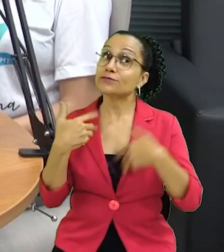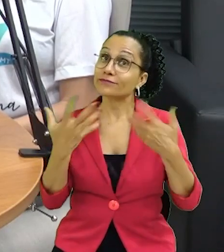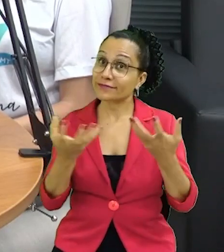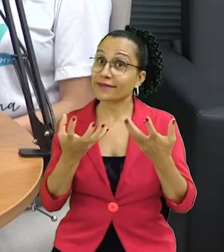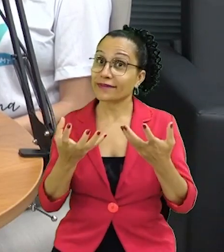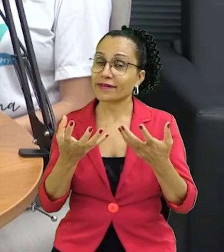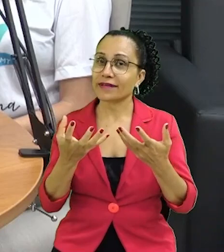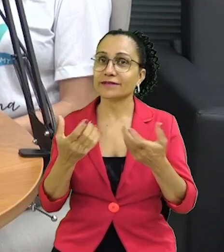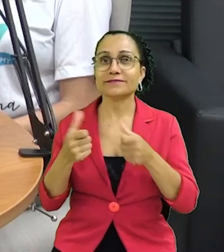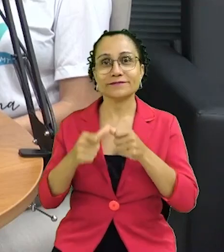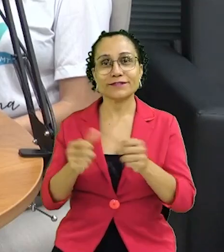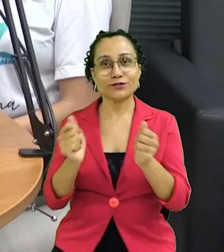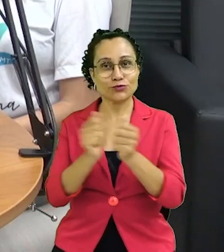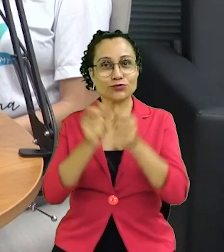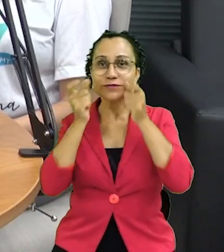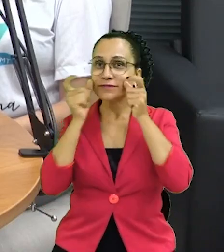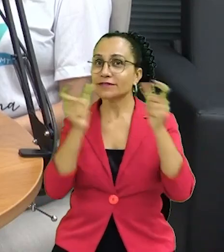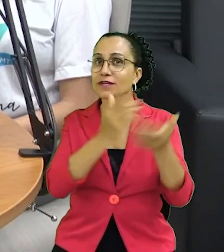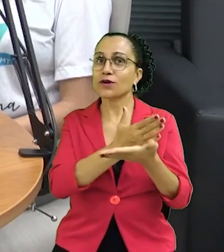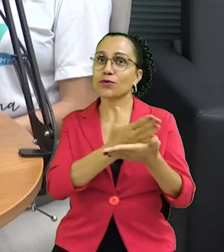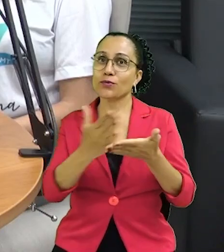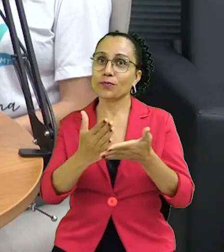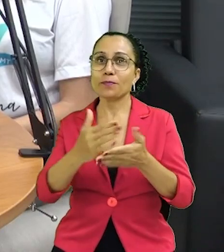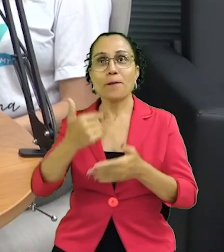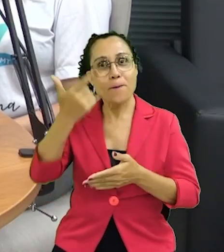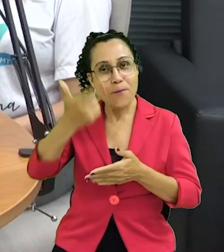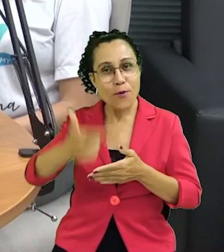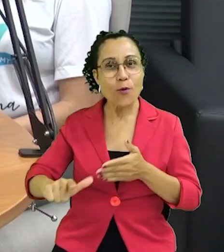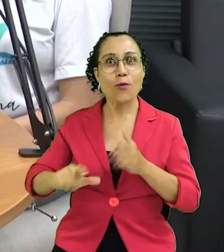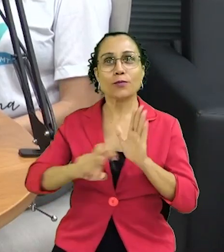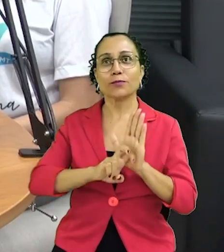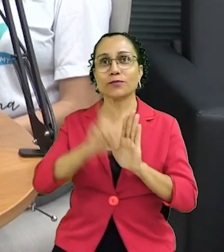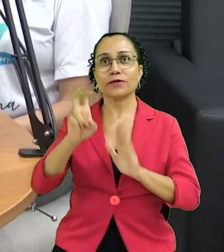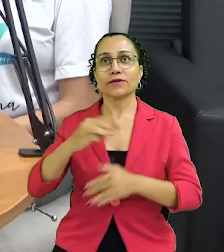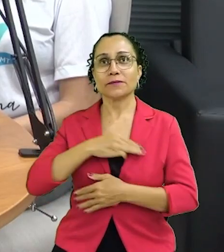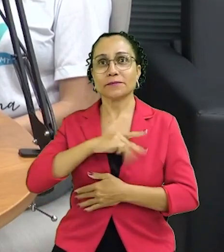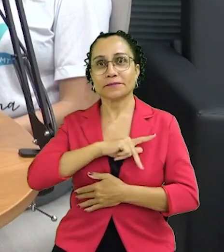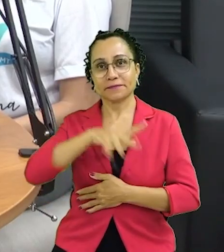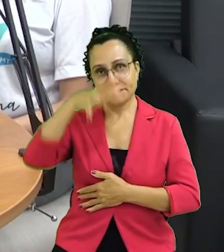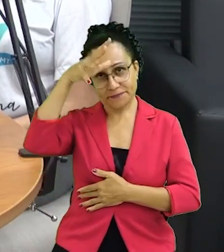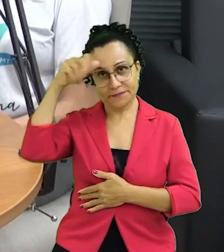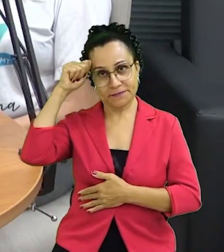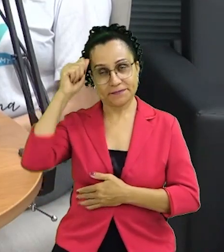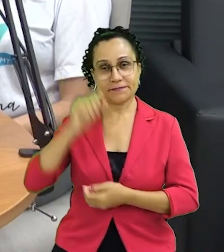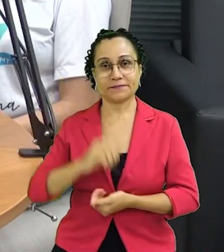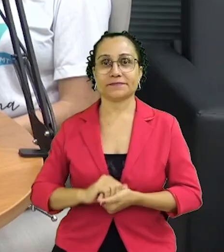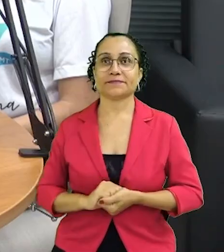almeja, fique com a gente. Estamos iniciando agora mais um Vozes do MPMT.